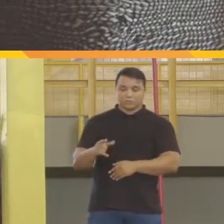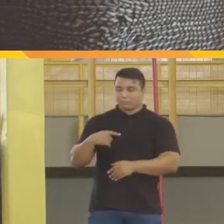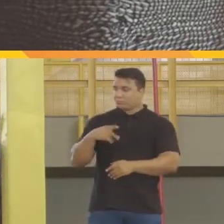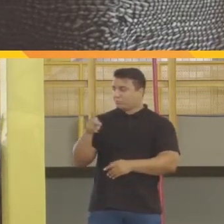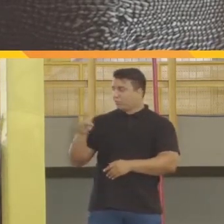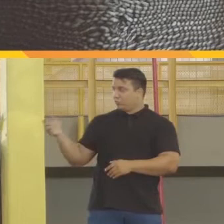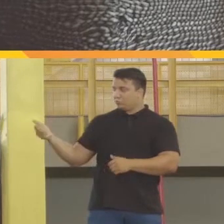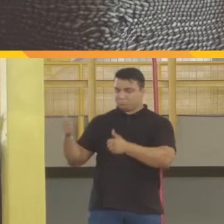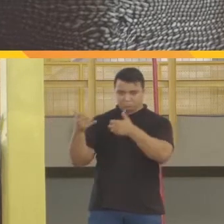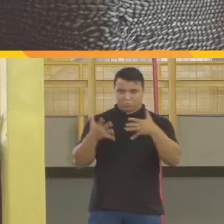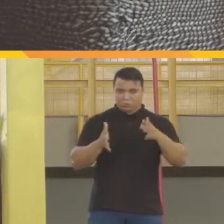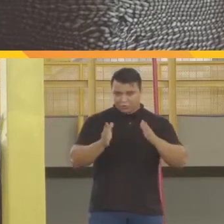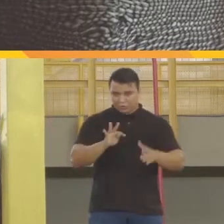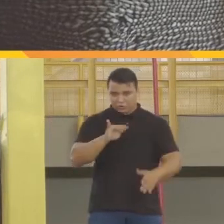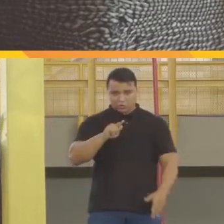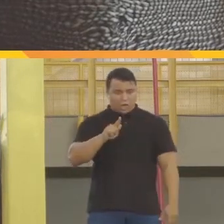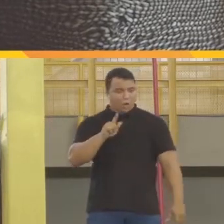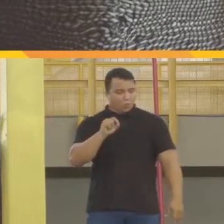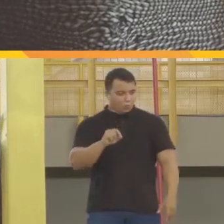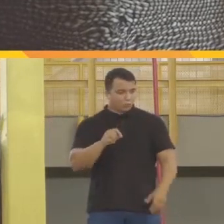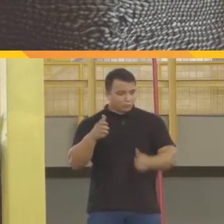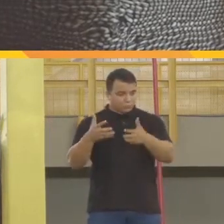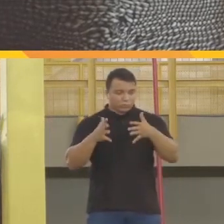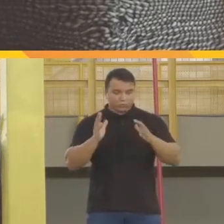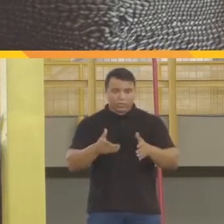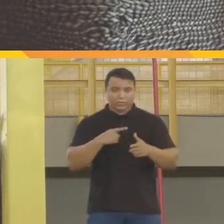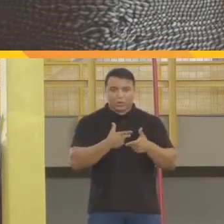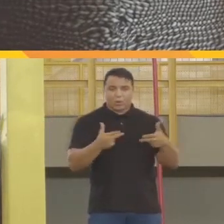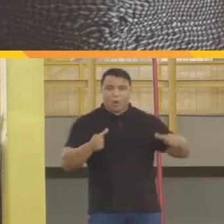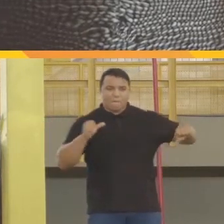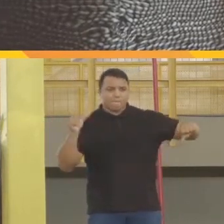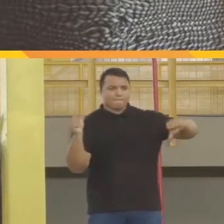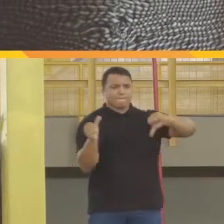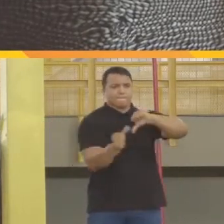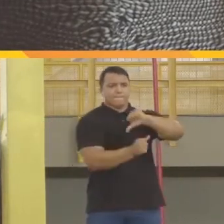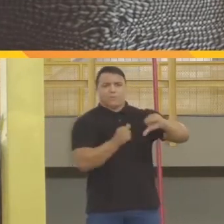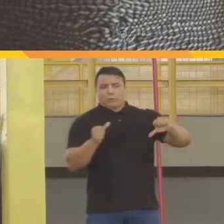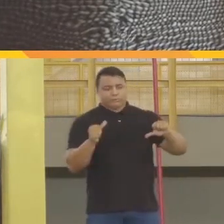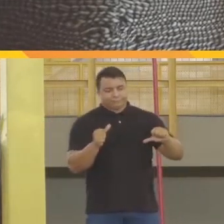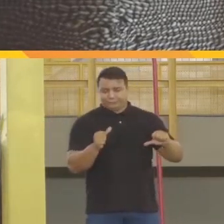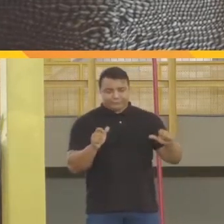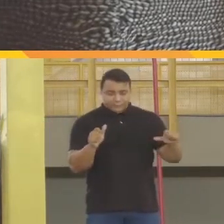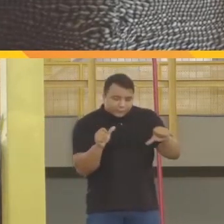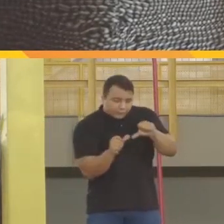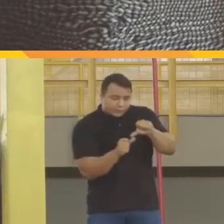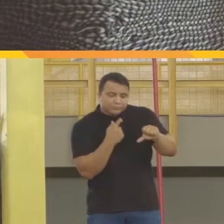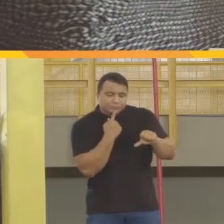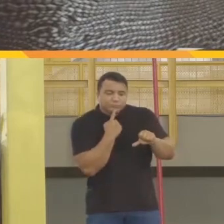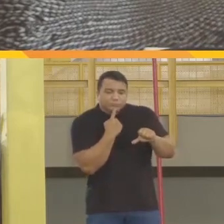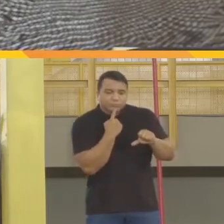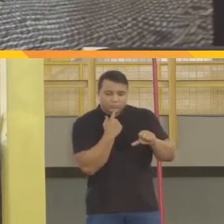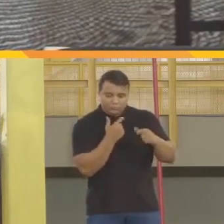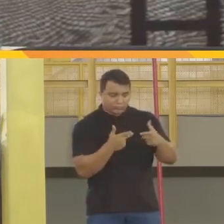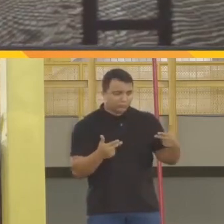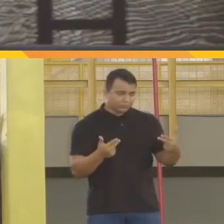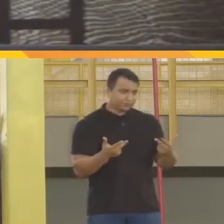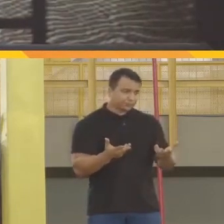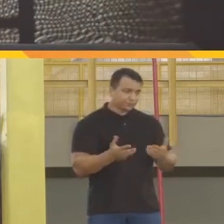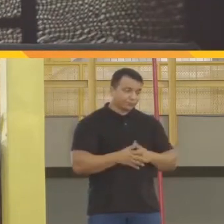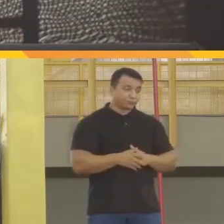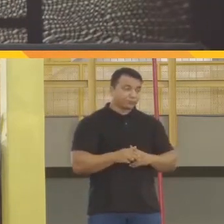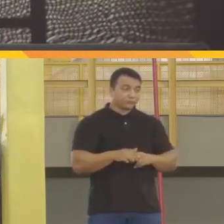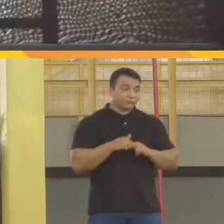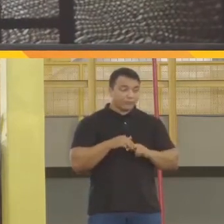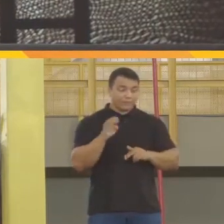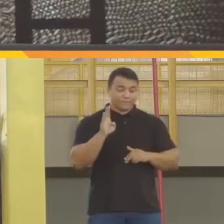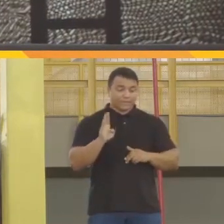bem deixou claro para vocês, de que poucas coisas mudaram. A independência do Brasil não tornou o